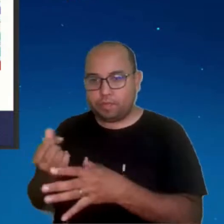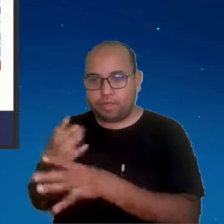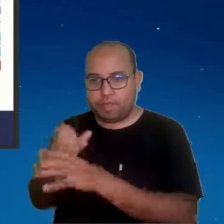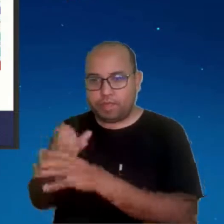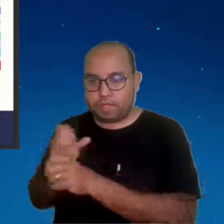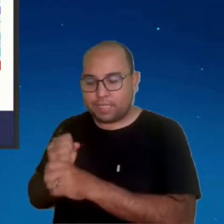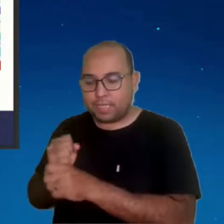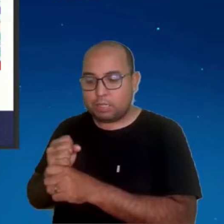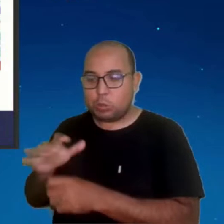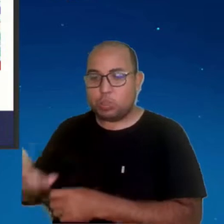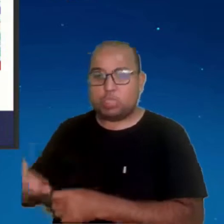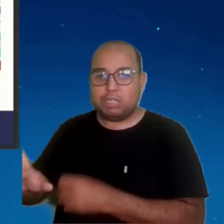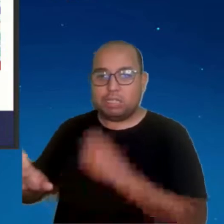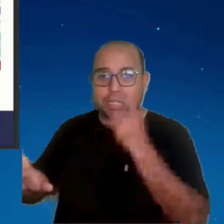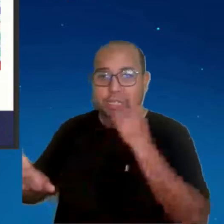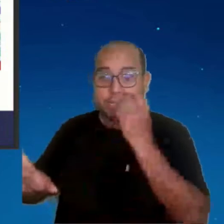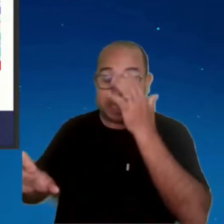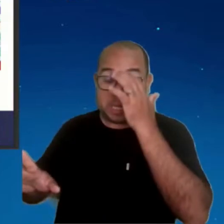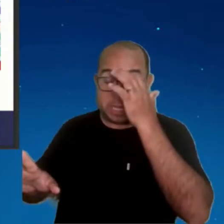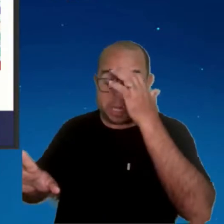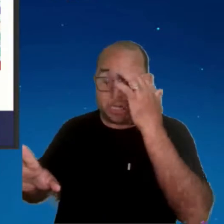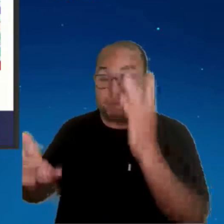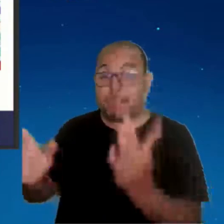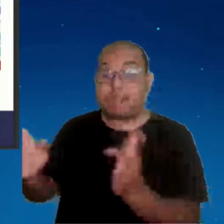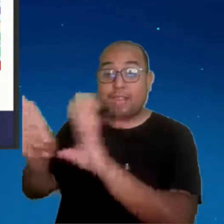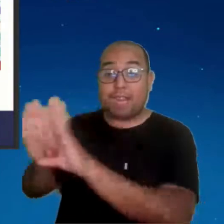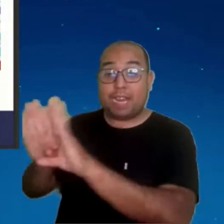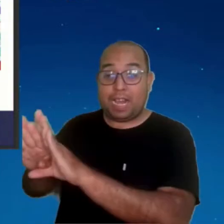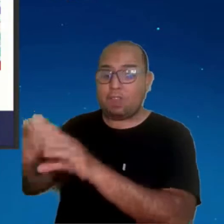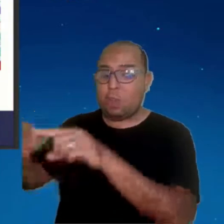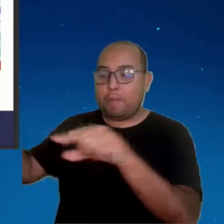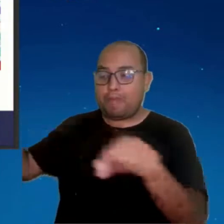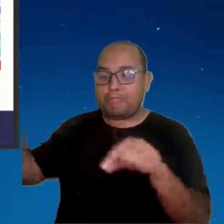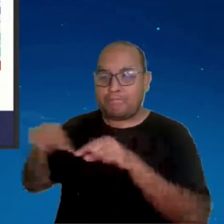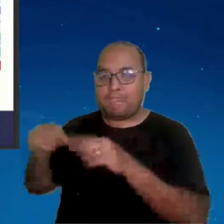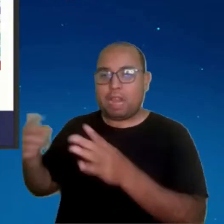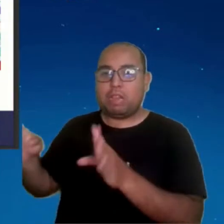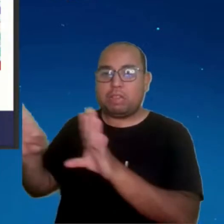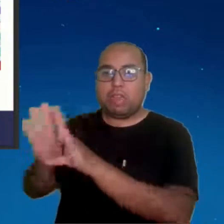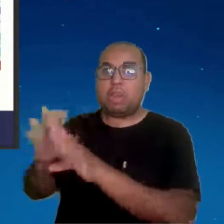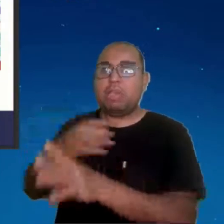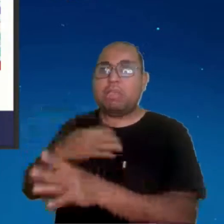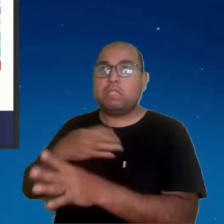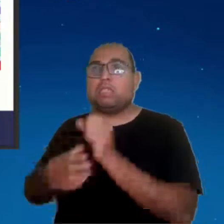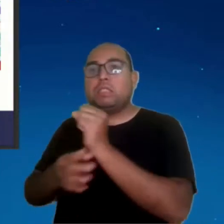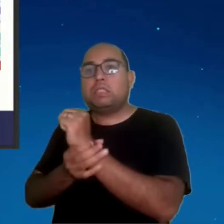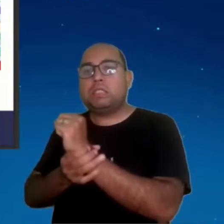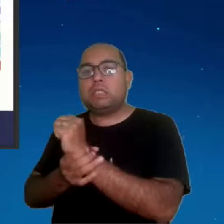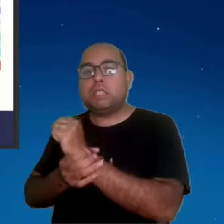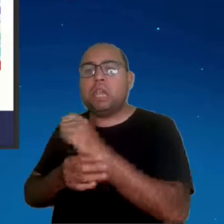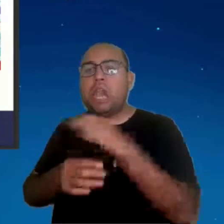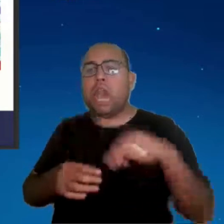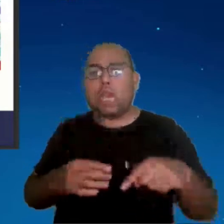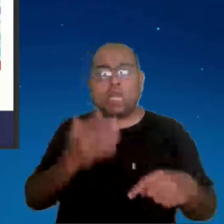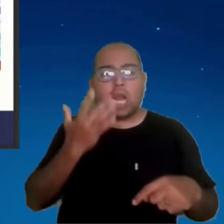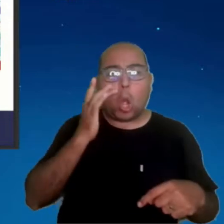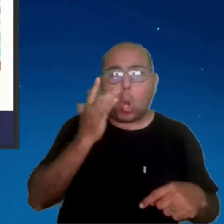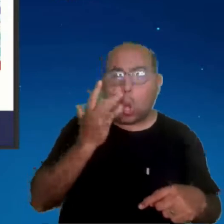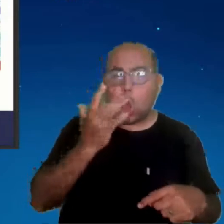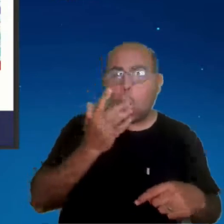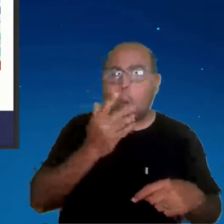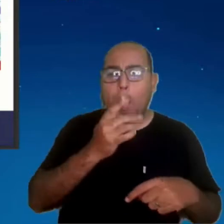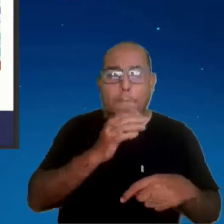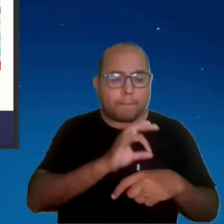ele fica lá trancadinho numa sala, ele tem muita segurança, nós trabalhamos aqui com joias, eu sei